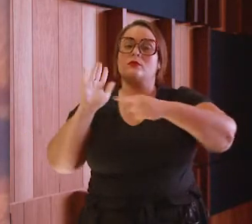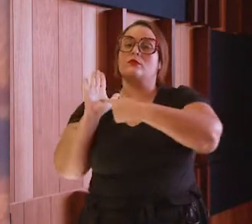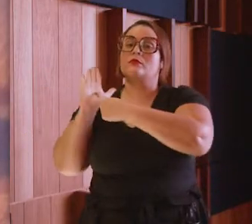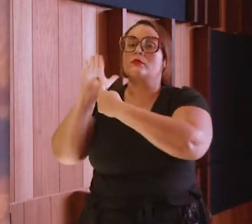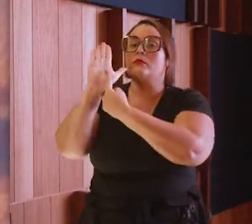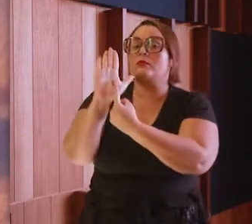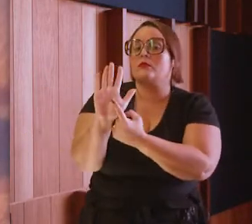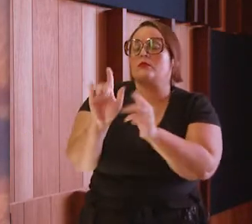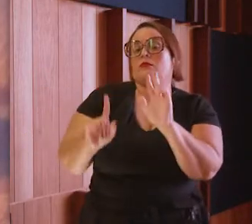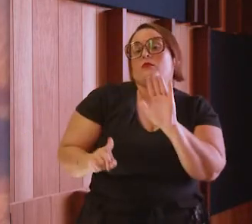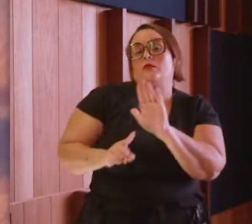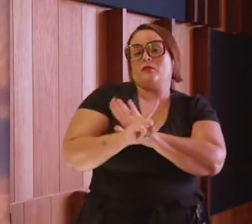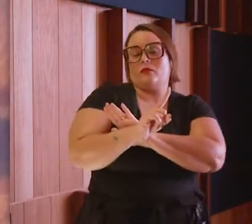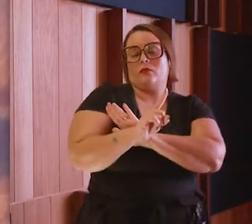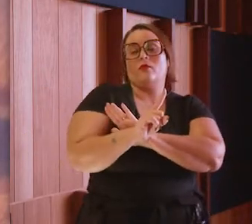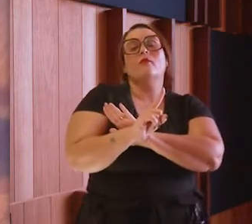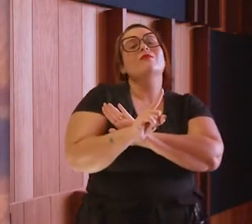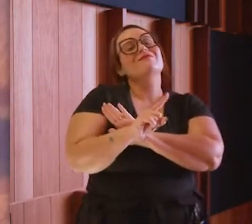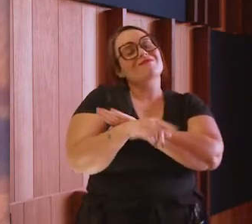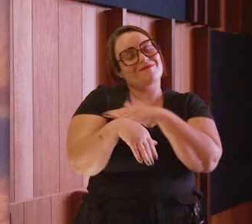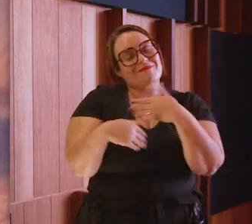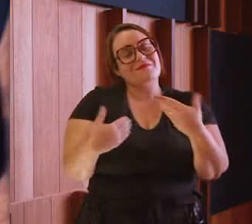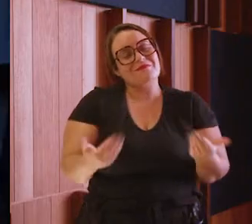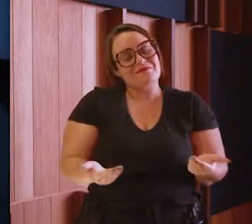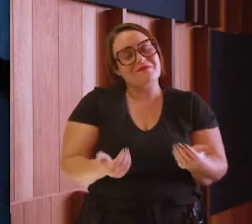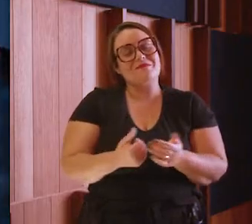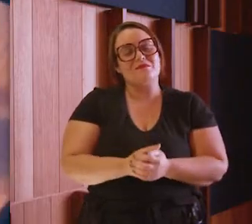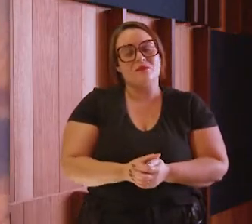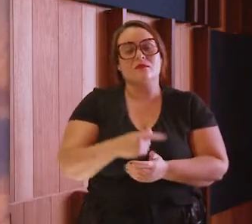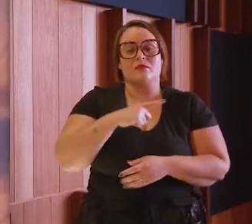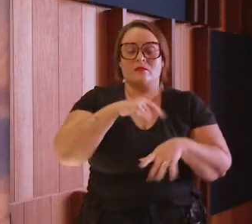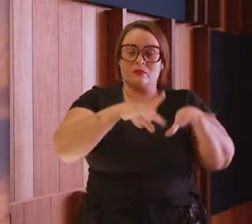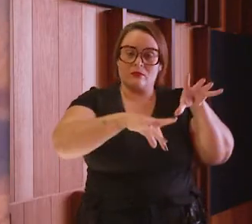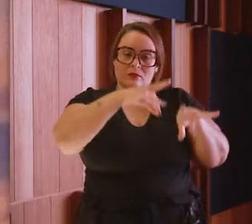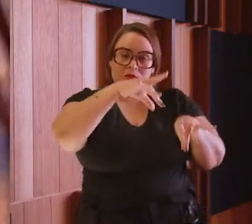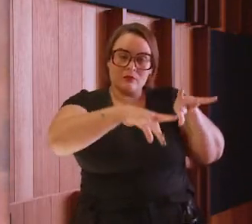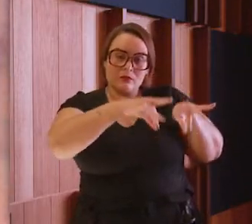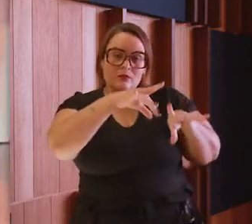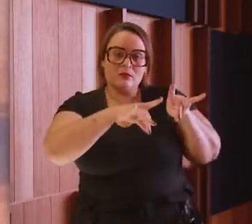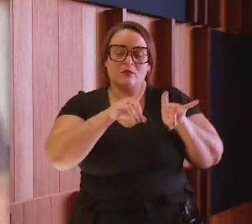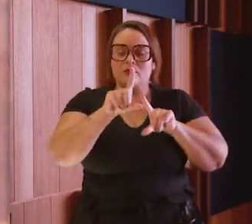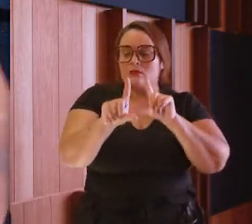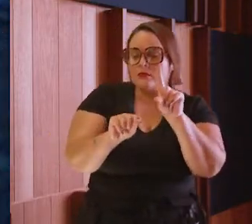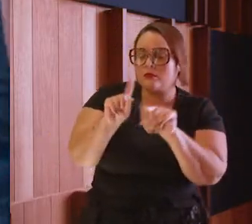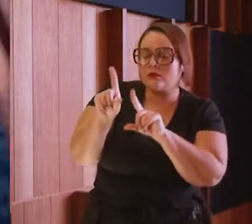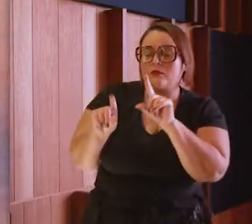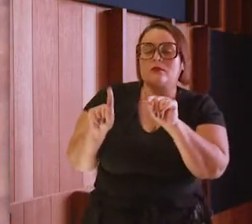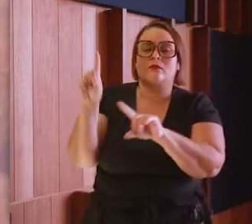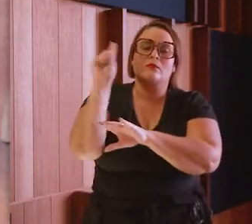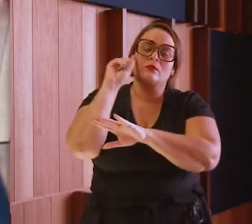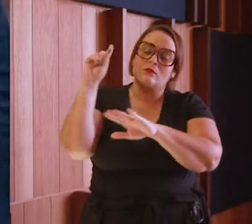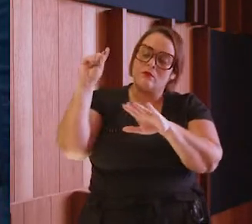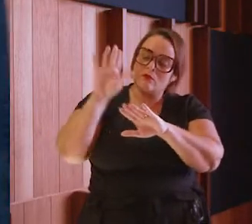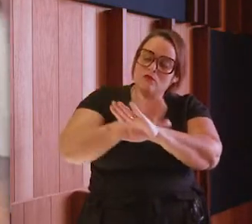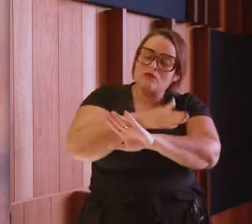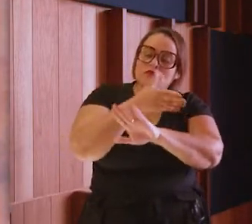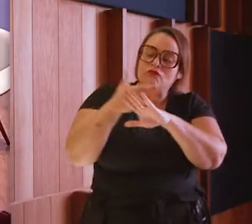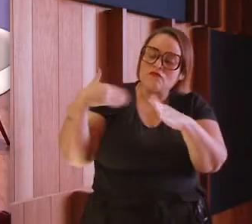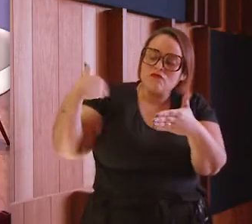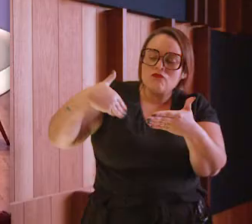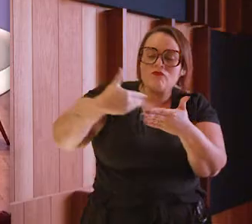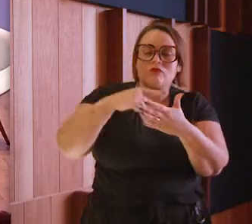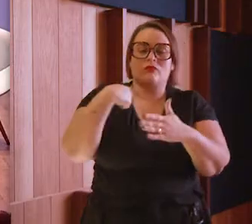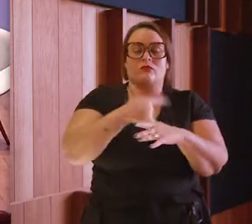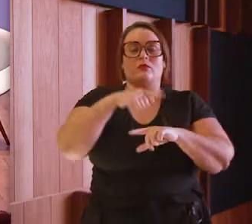E essas perguntas vão estar, obviamente, passando por uma curadoria ao longo do dia, para que a gente possa